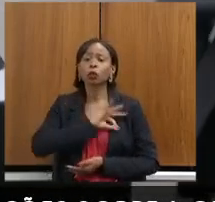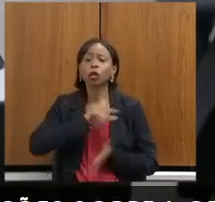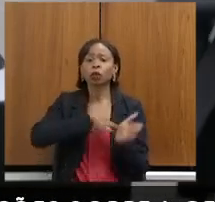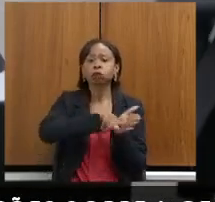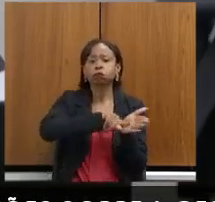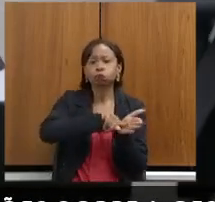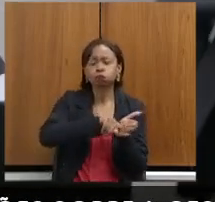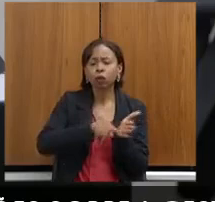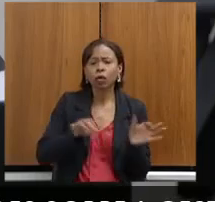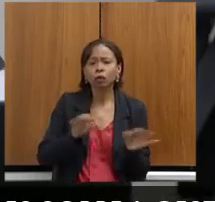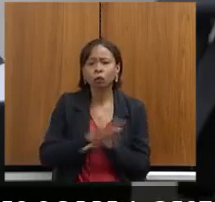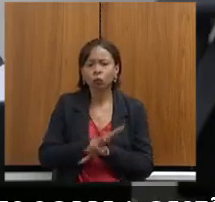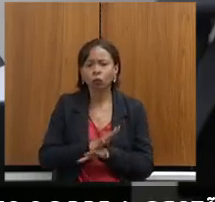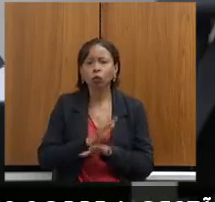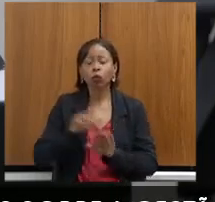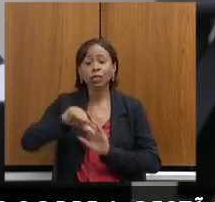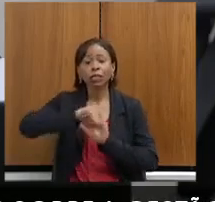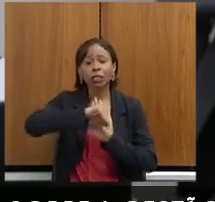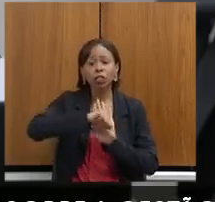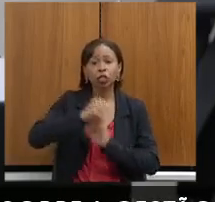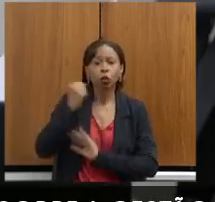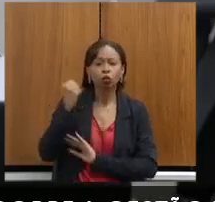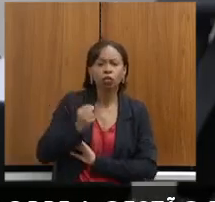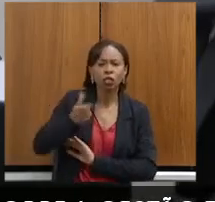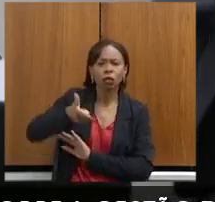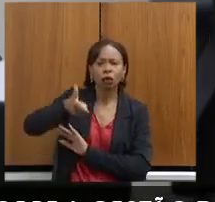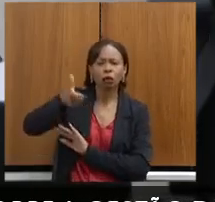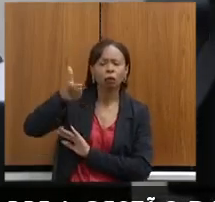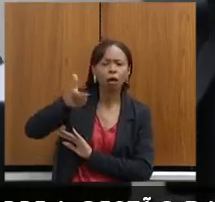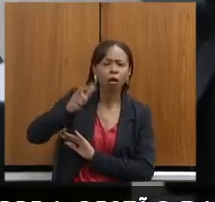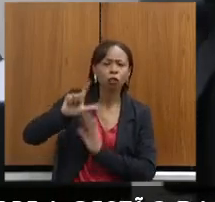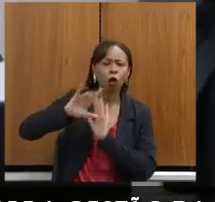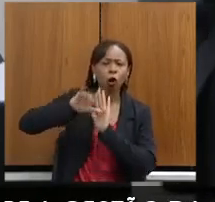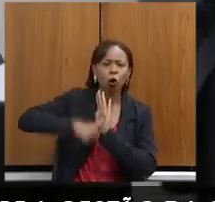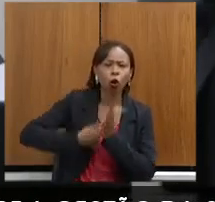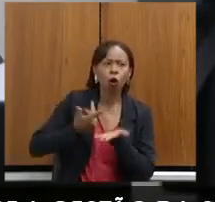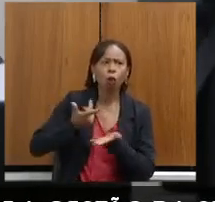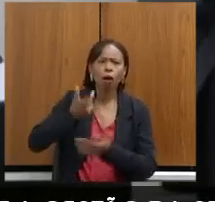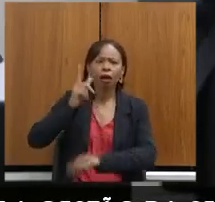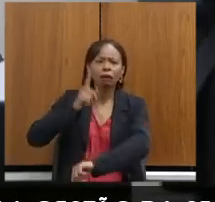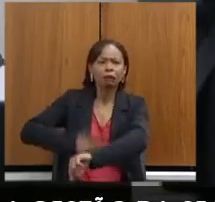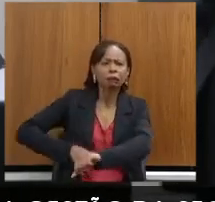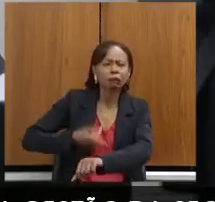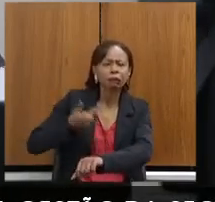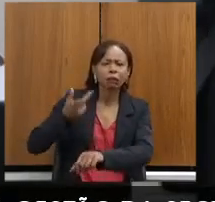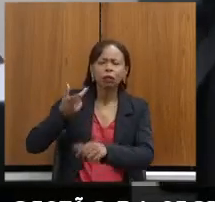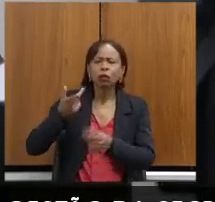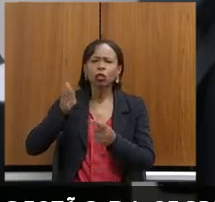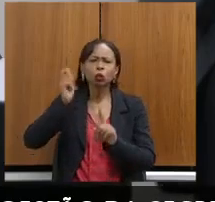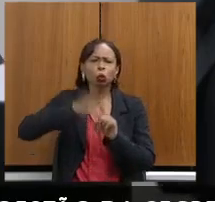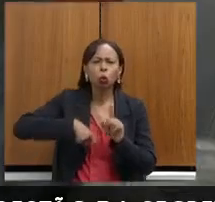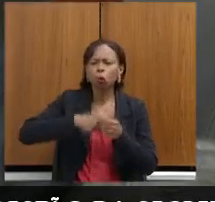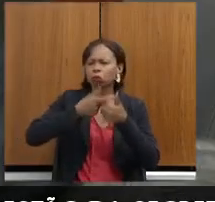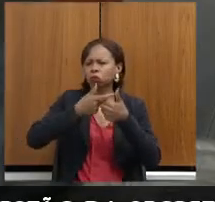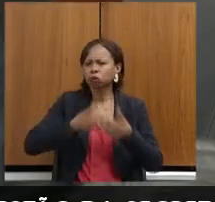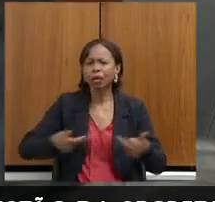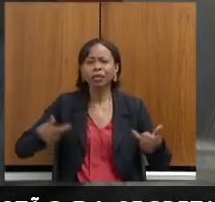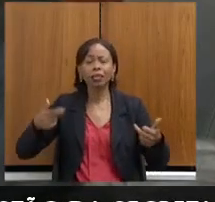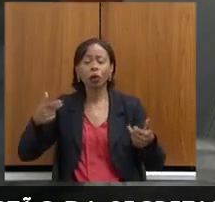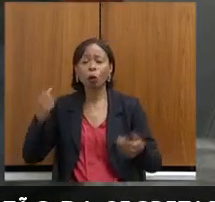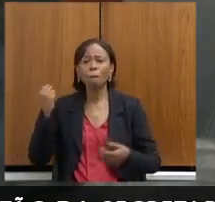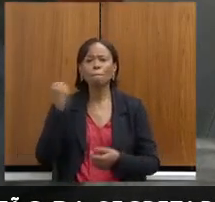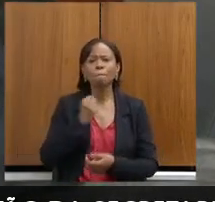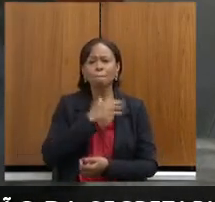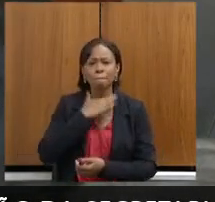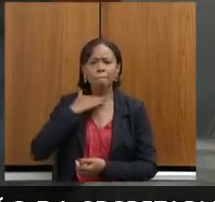concluir-se que envolva os crimes de homicídio latrocínio lesão corporal extorsão estudo todos seguido de morte os